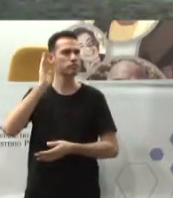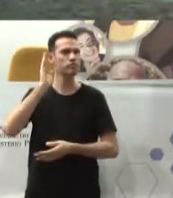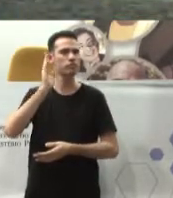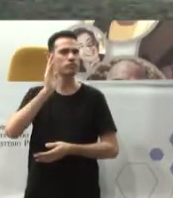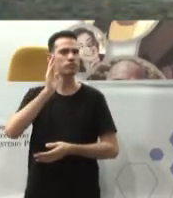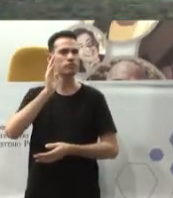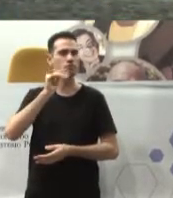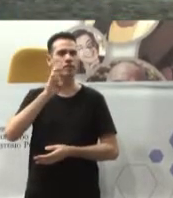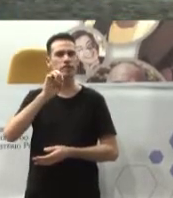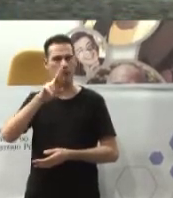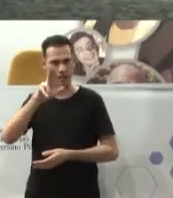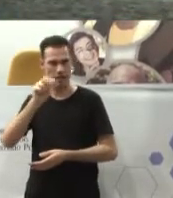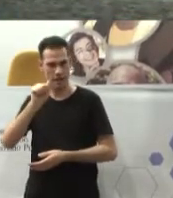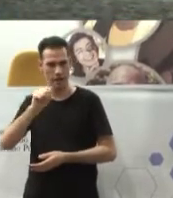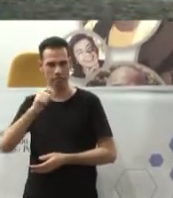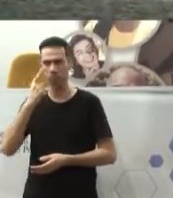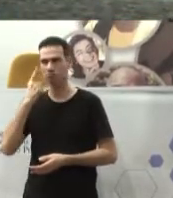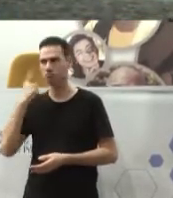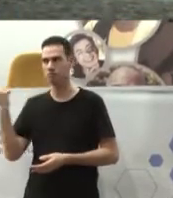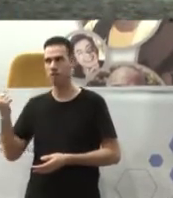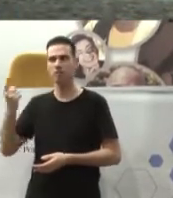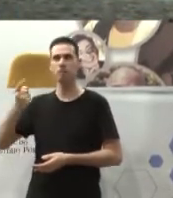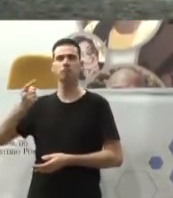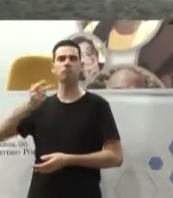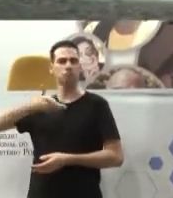presidirá a mesa.